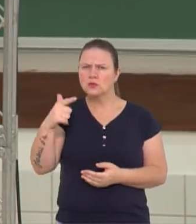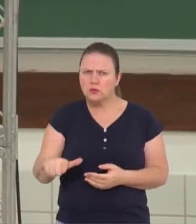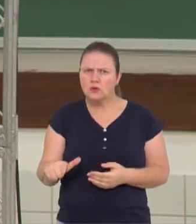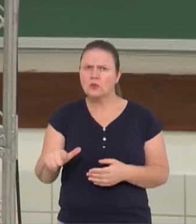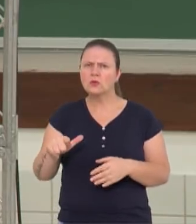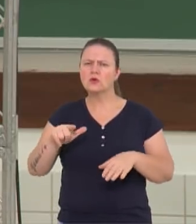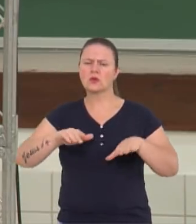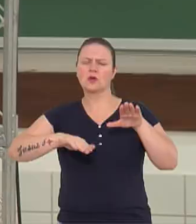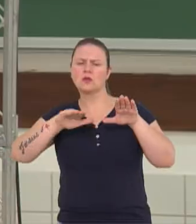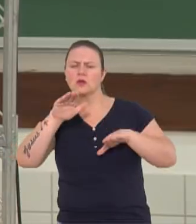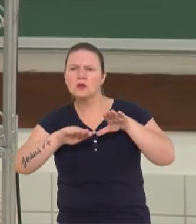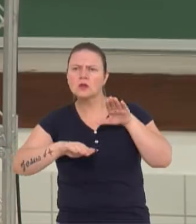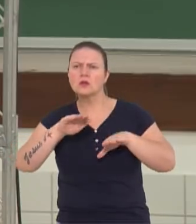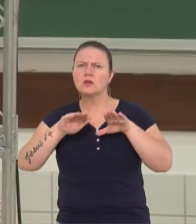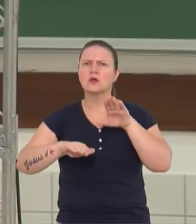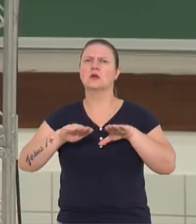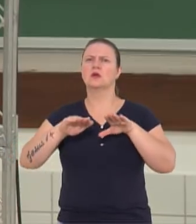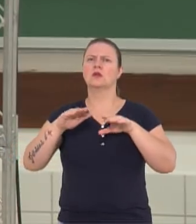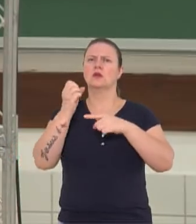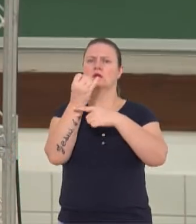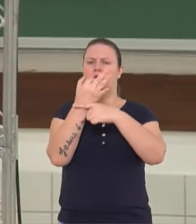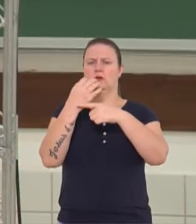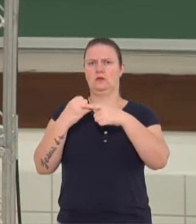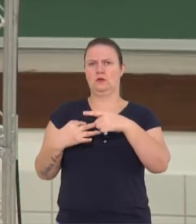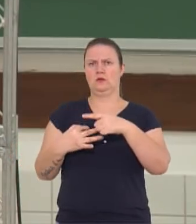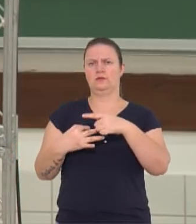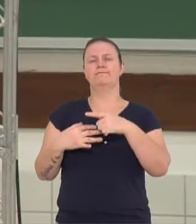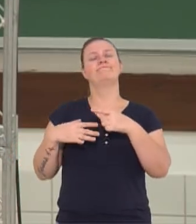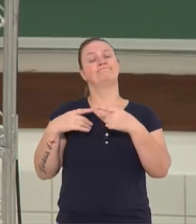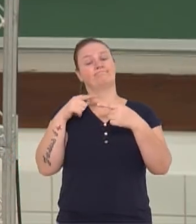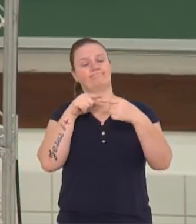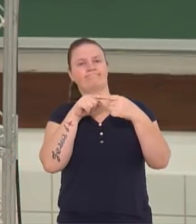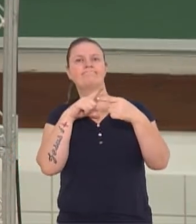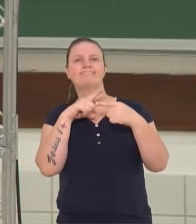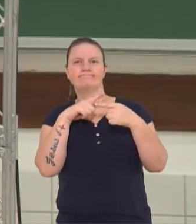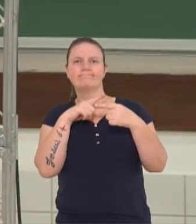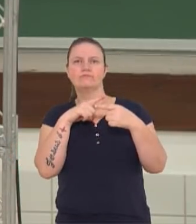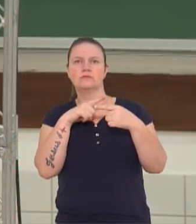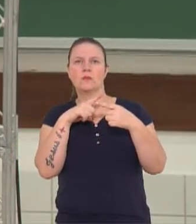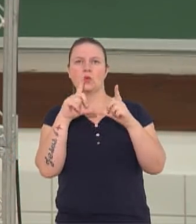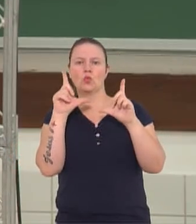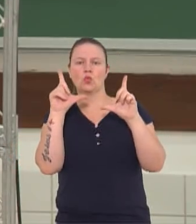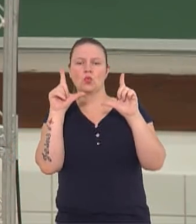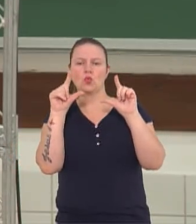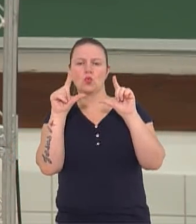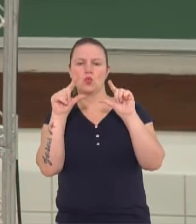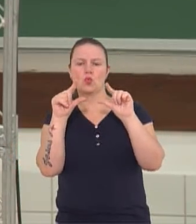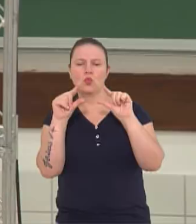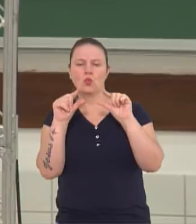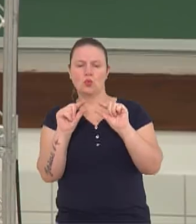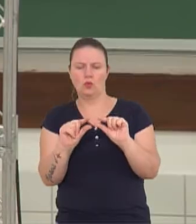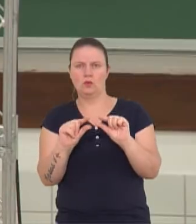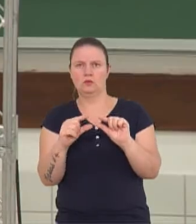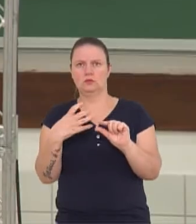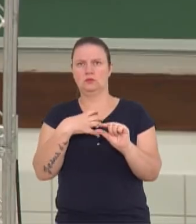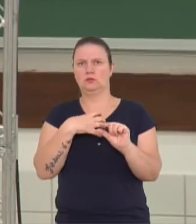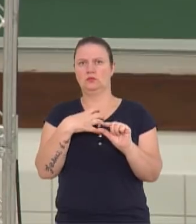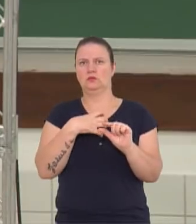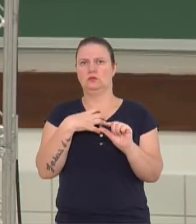equivalência de fração? Isso mesmo, eu vou ter uma fração e vou reduzir essa fração de